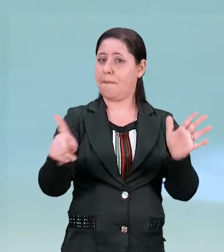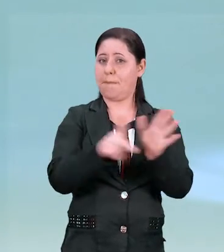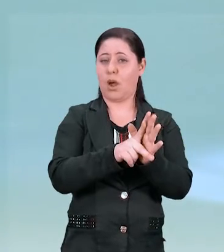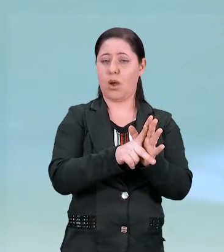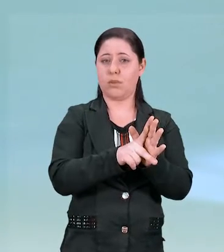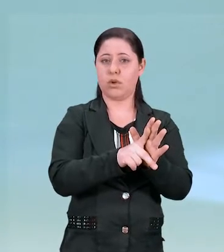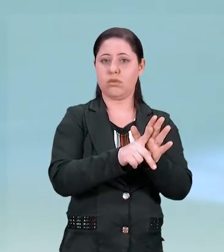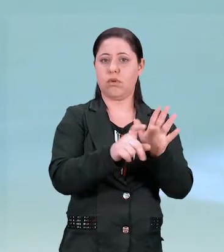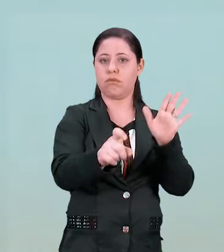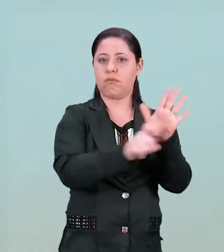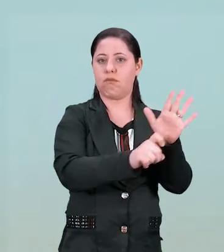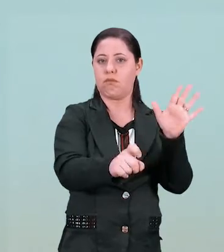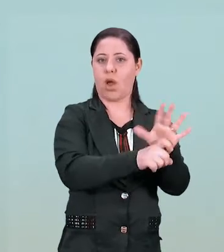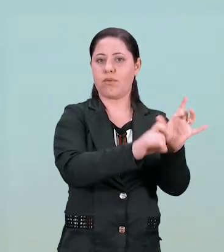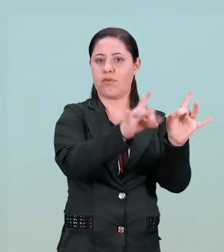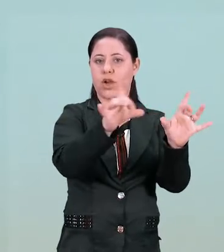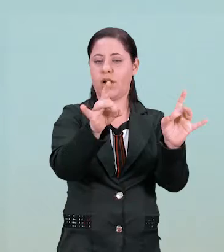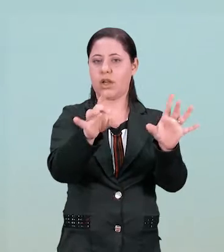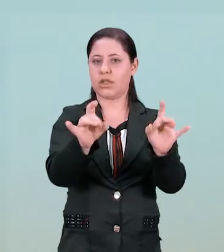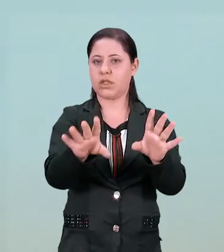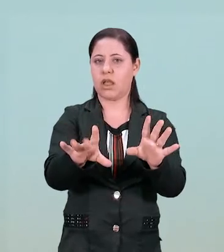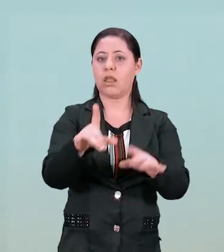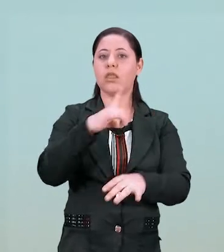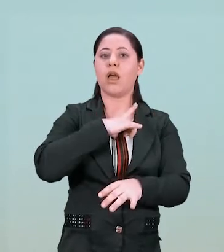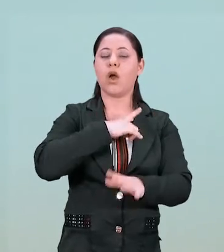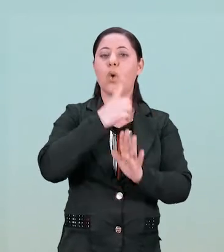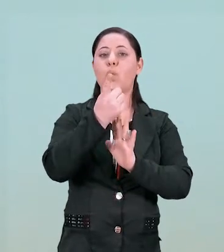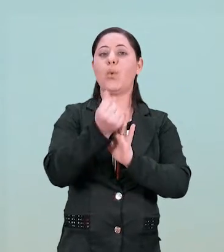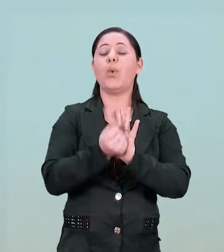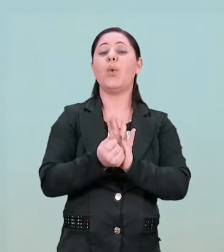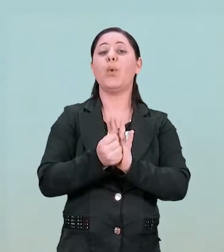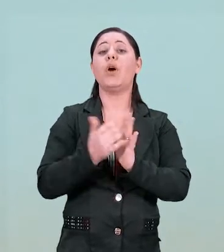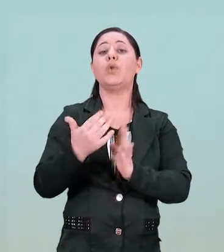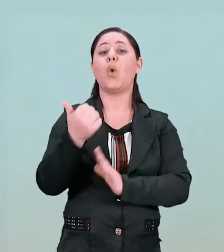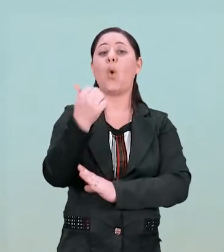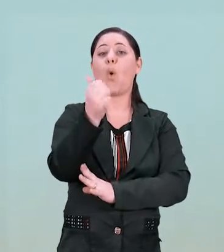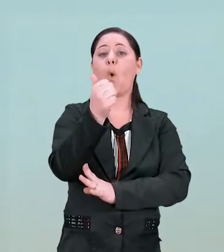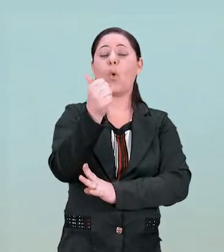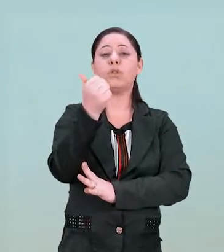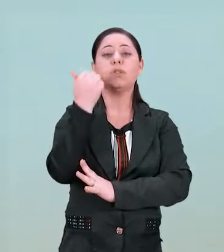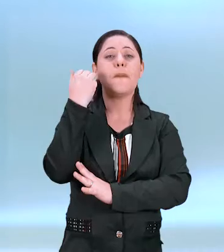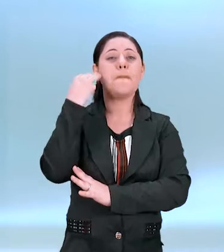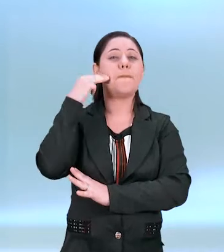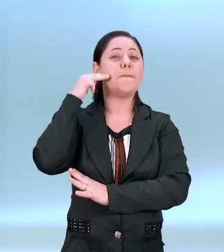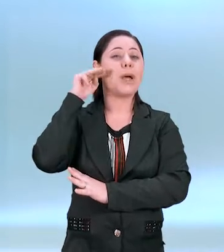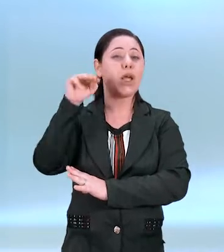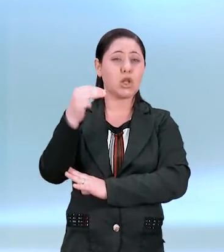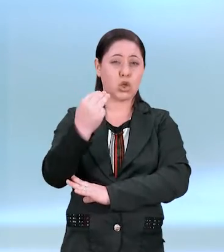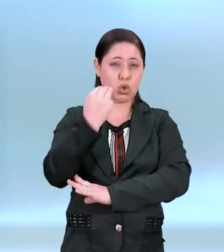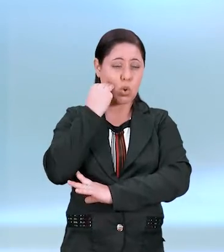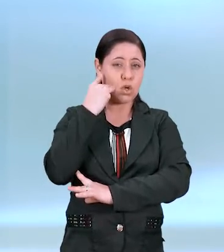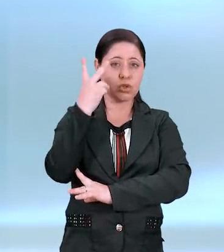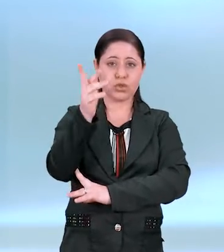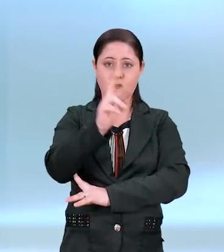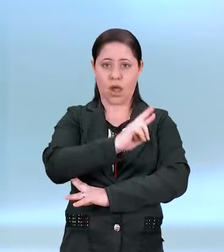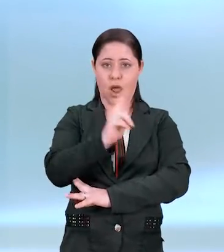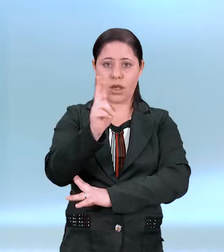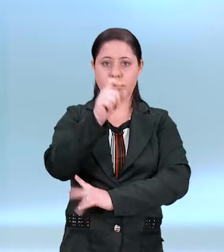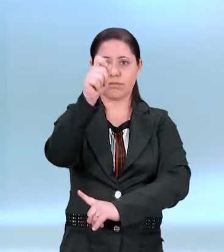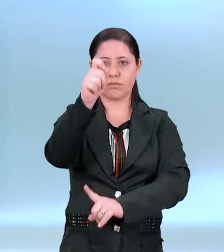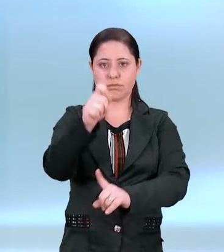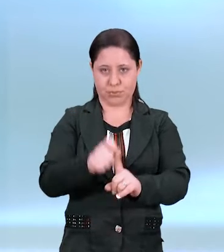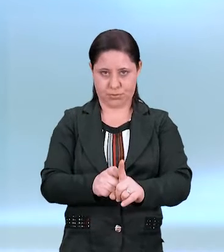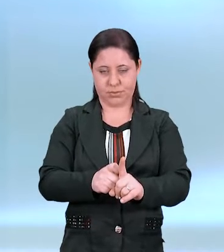custam 11 milhões de reais por mês, 133 milhões de reais por ano. Ou seja, o